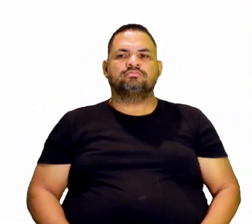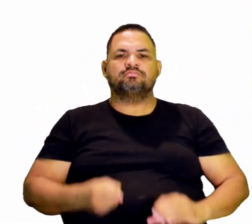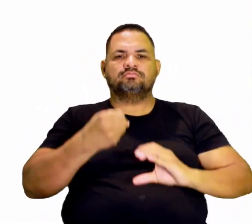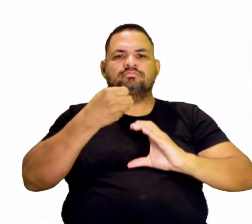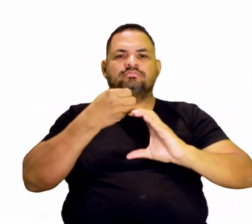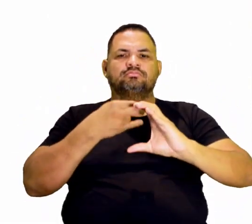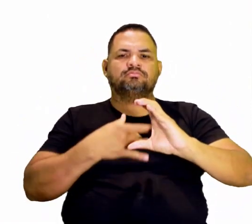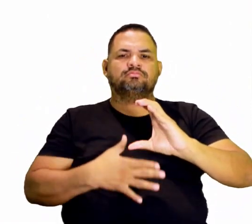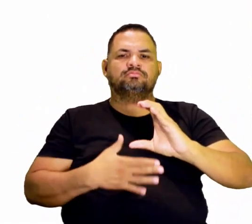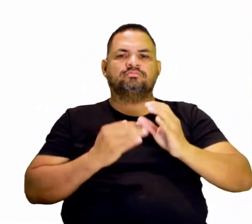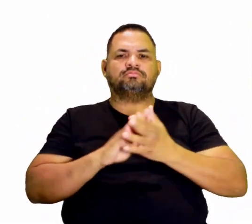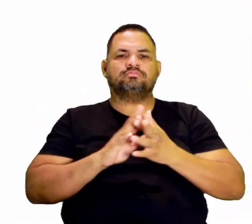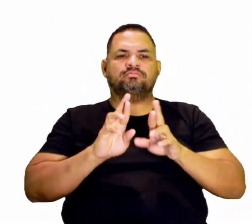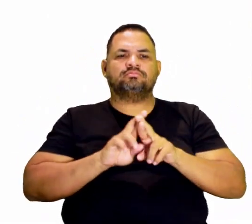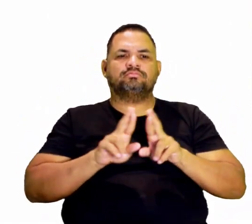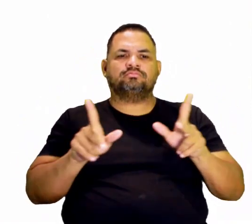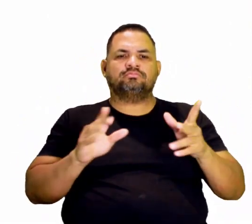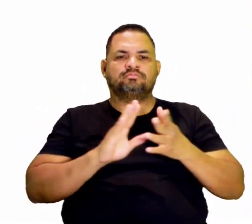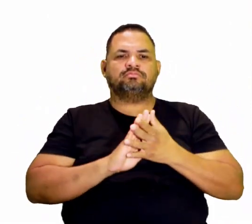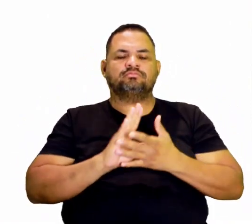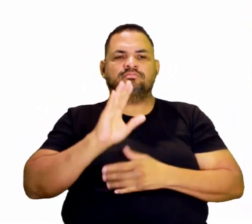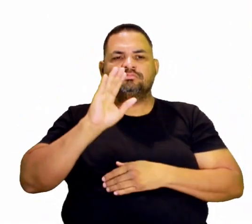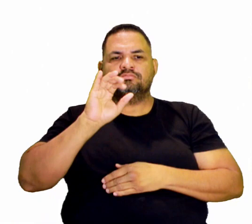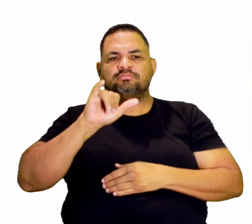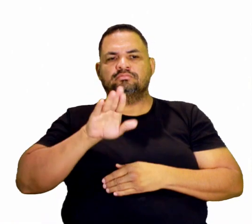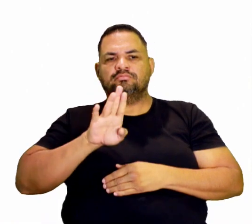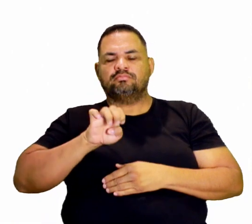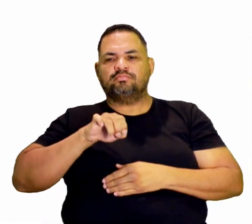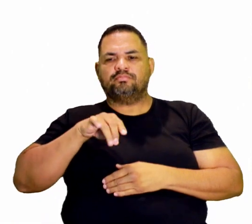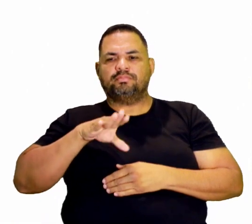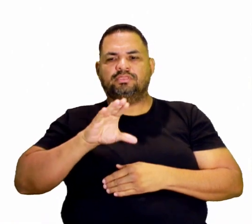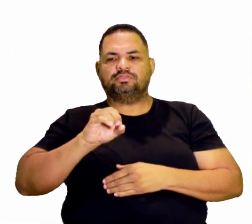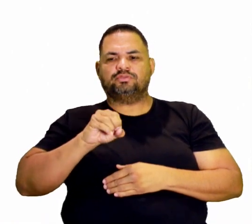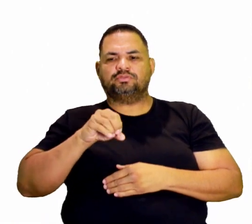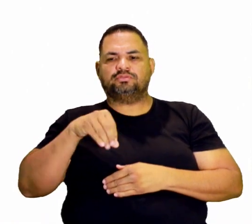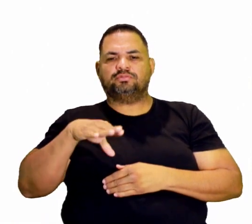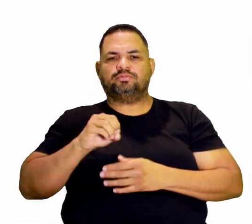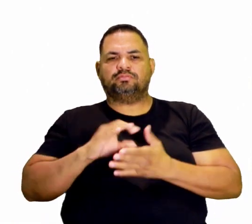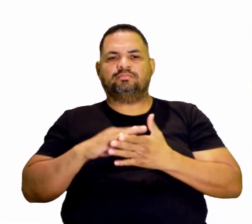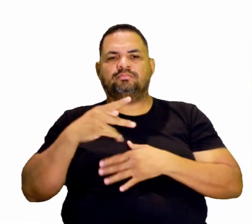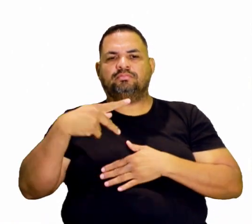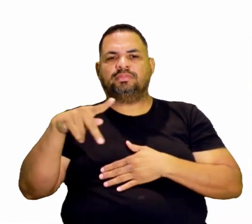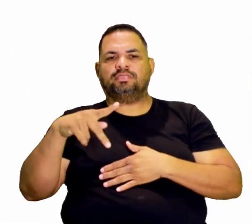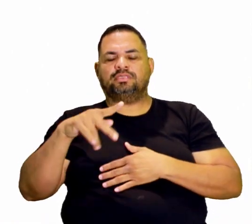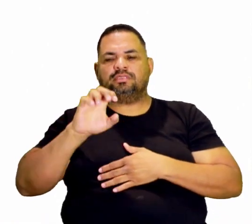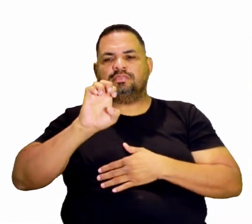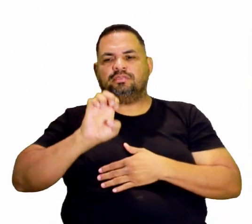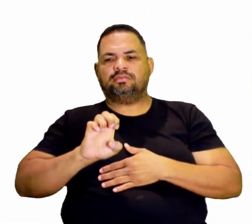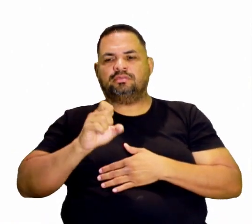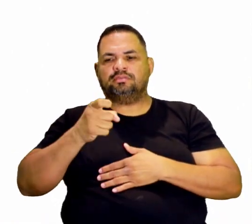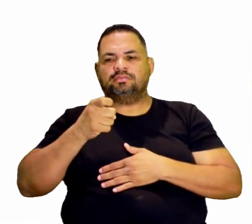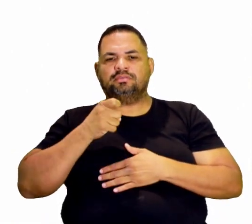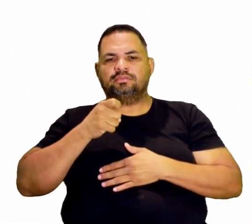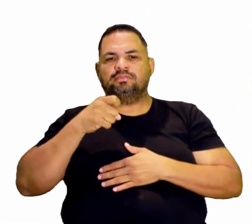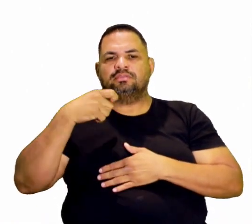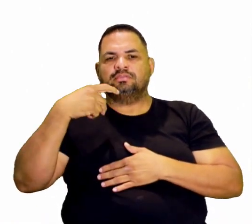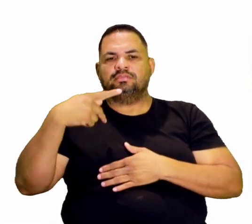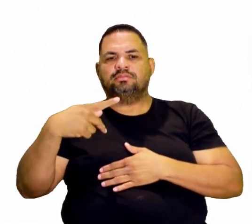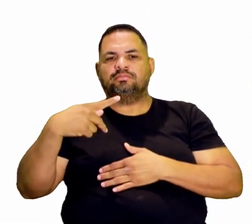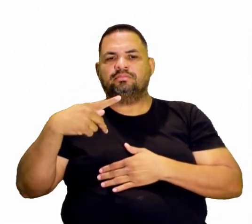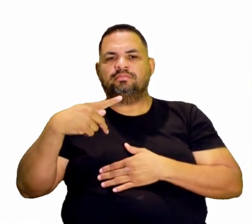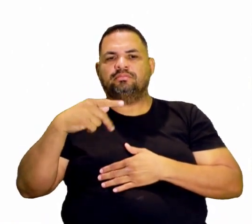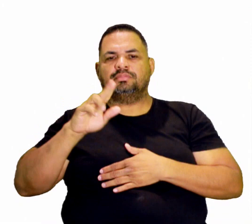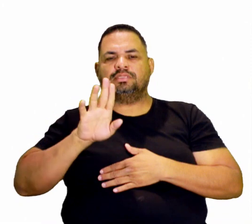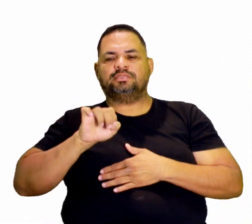as características que diferenciam o impressionismo do expressionismo,